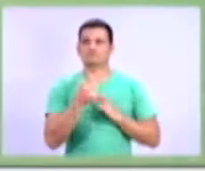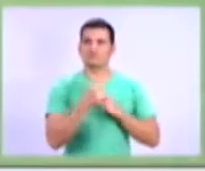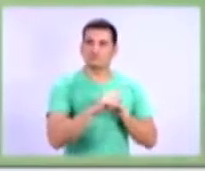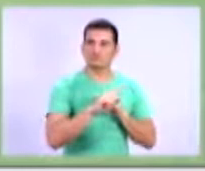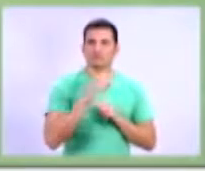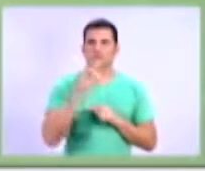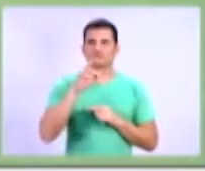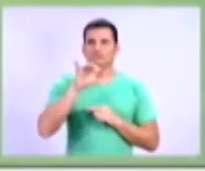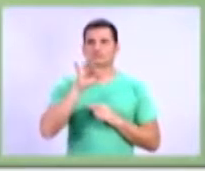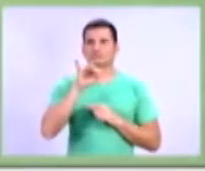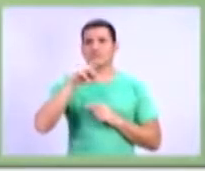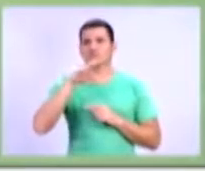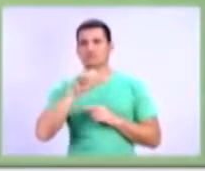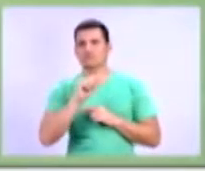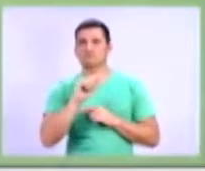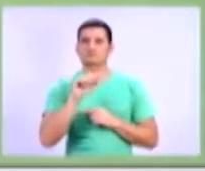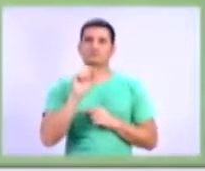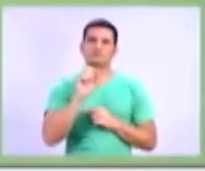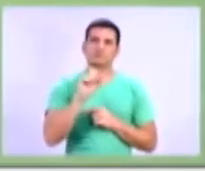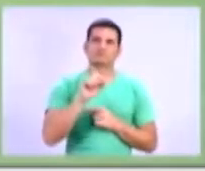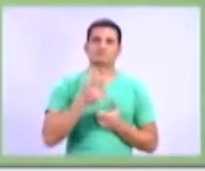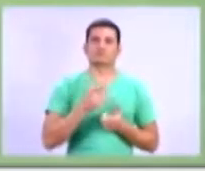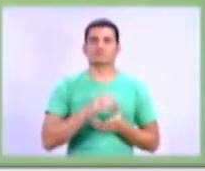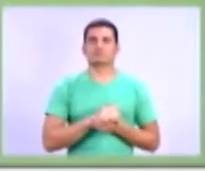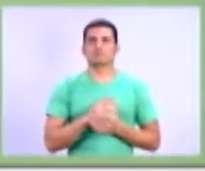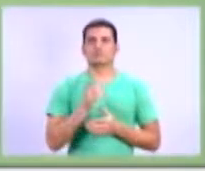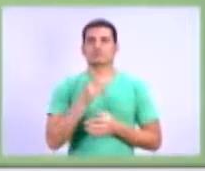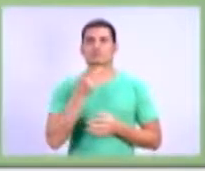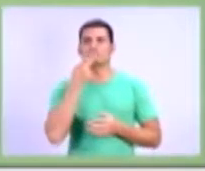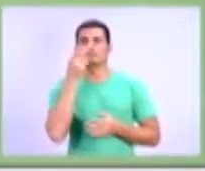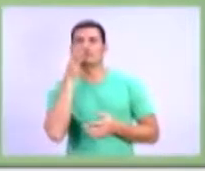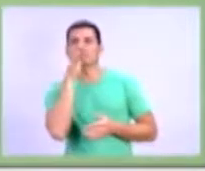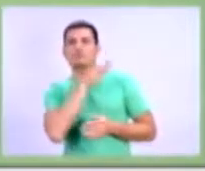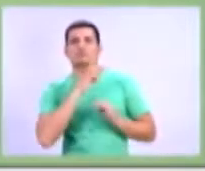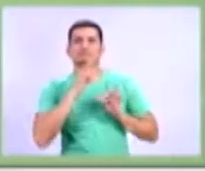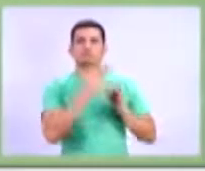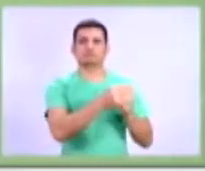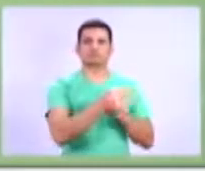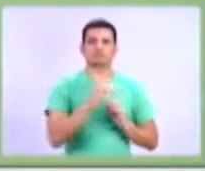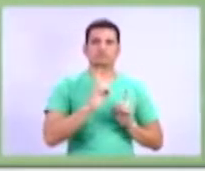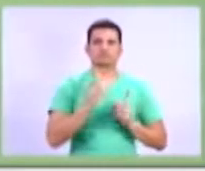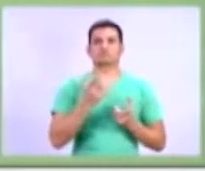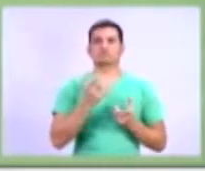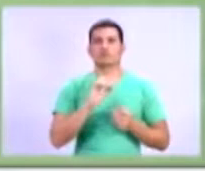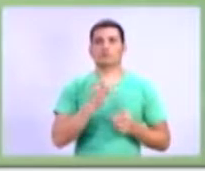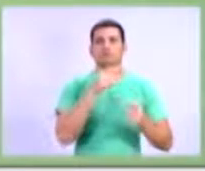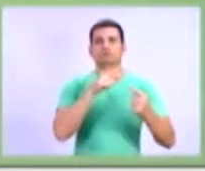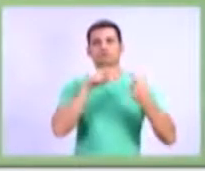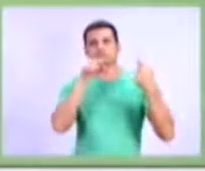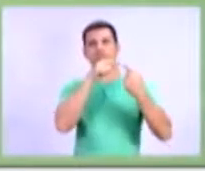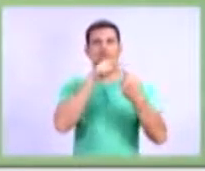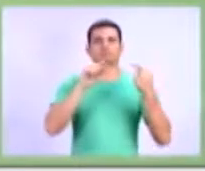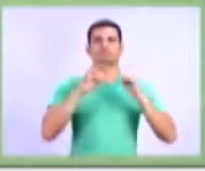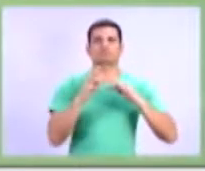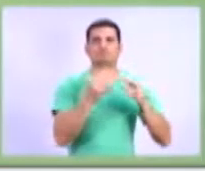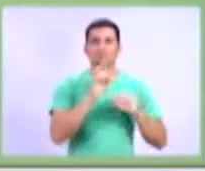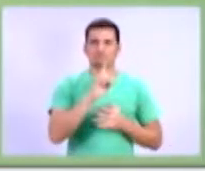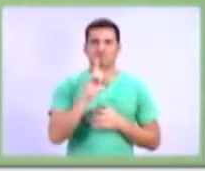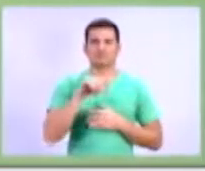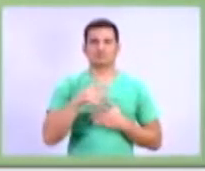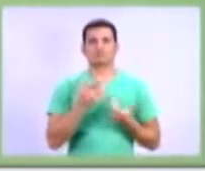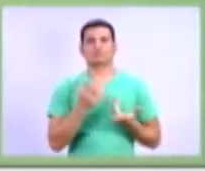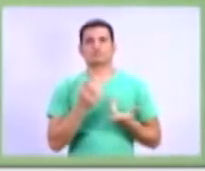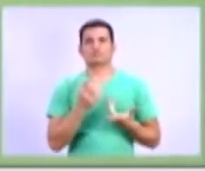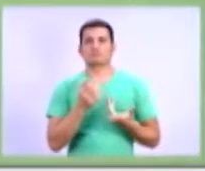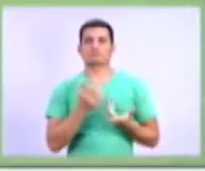é atitude crítica? A atitude crítica não é sair falando mal de tudo ou discordando de tudo, mas é uma atitude